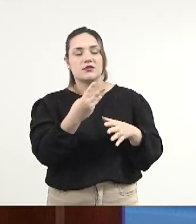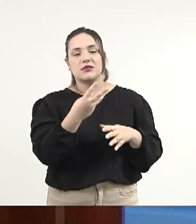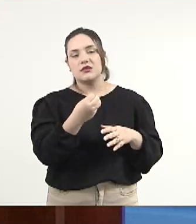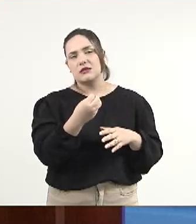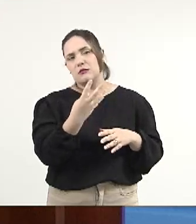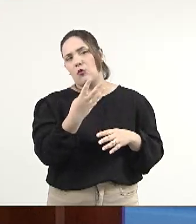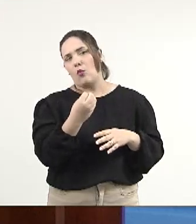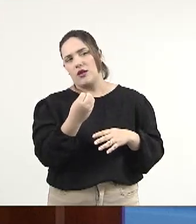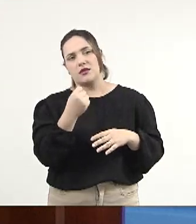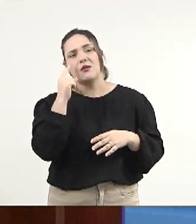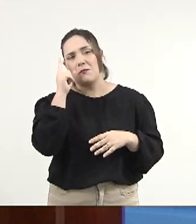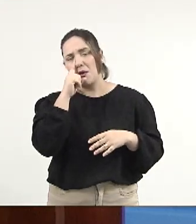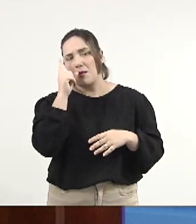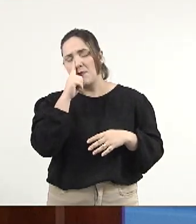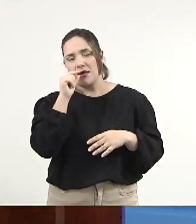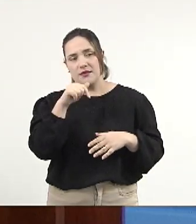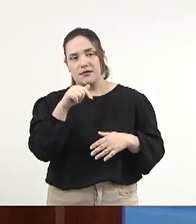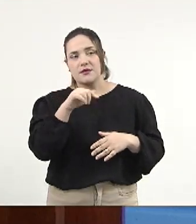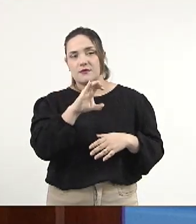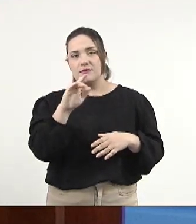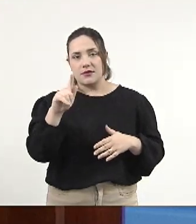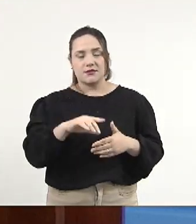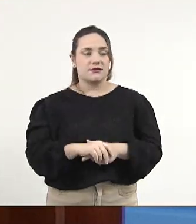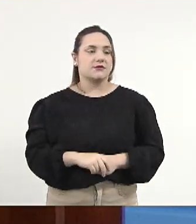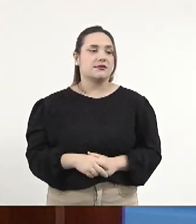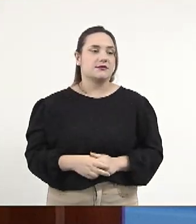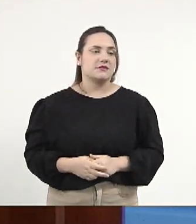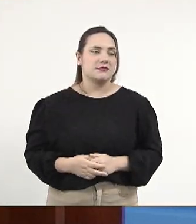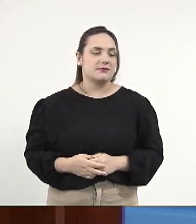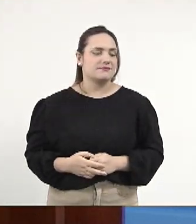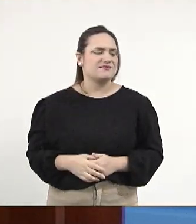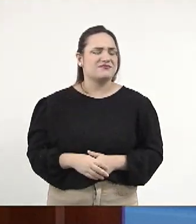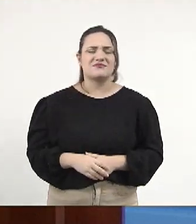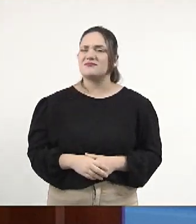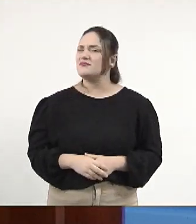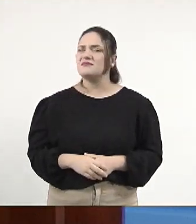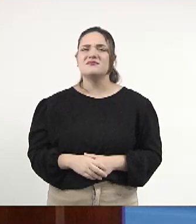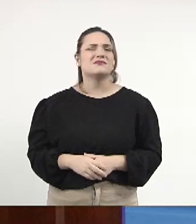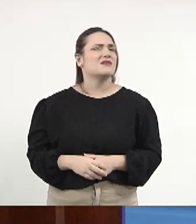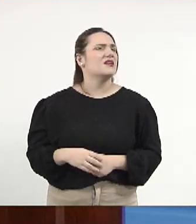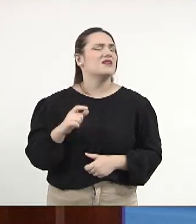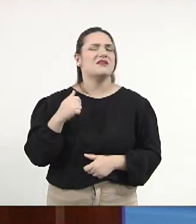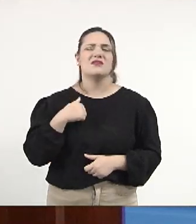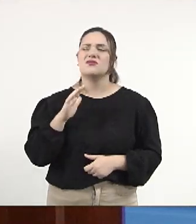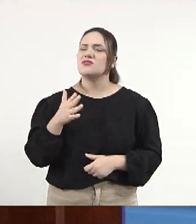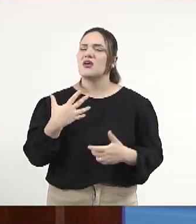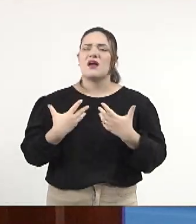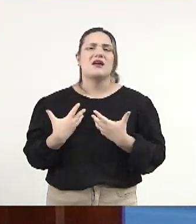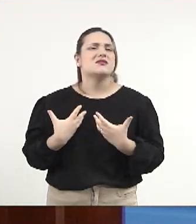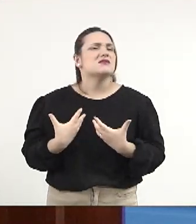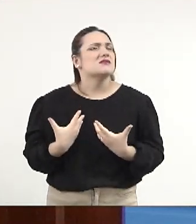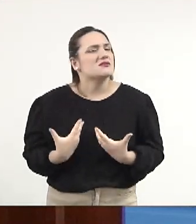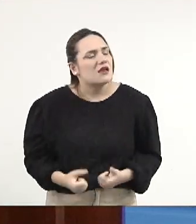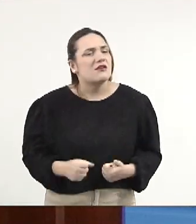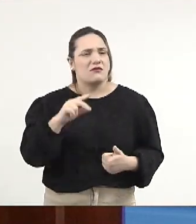em Campo Grande, e eu já cansei de ver essas mães chorando em reunião,